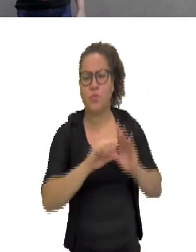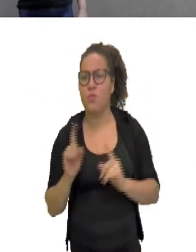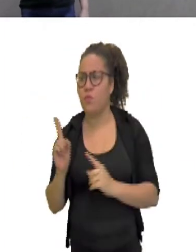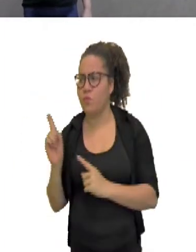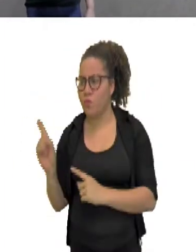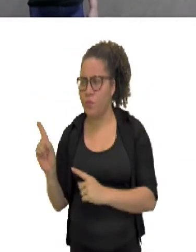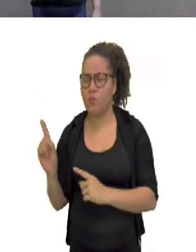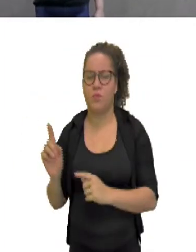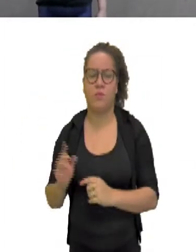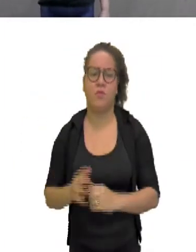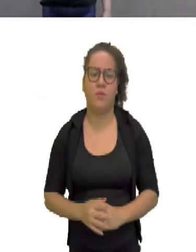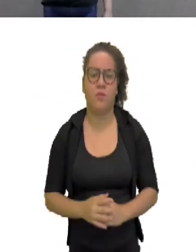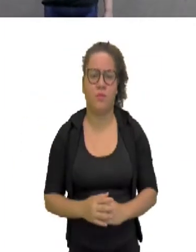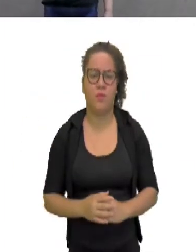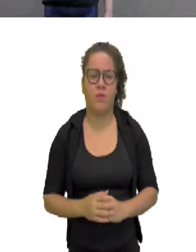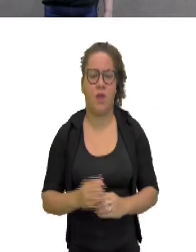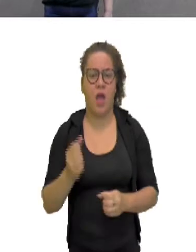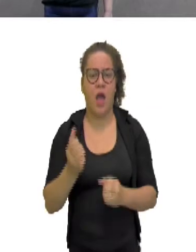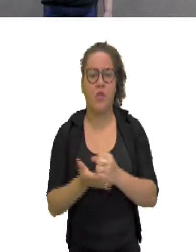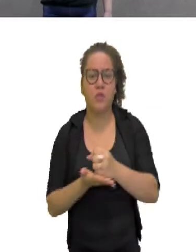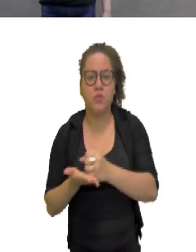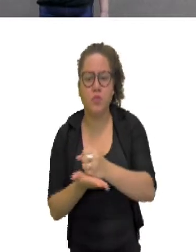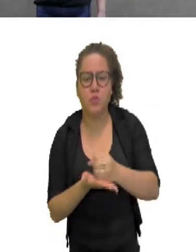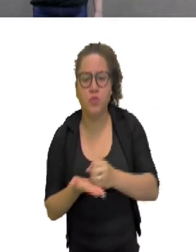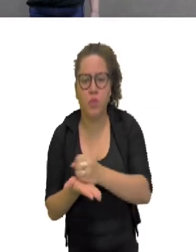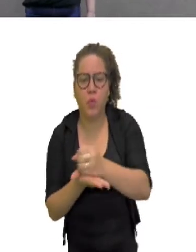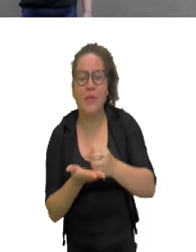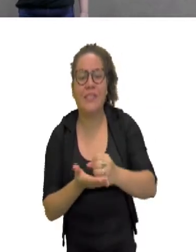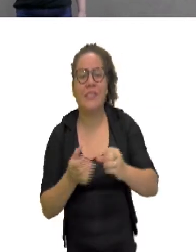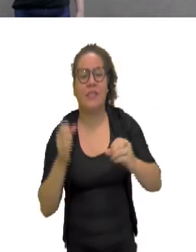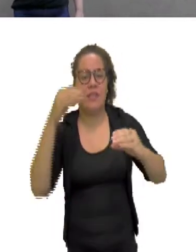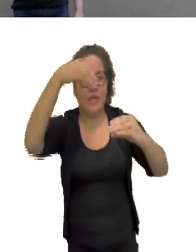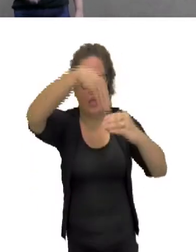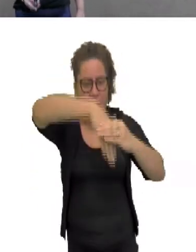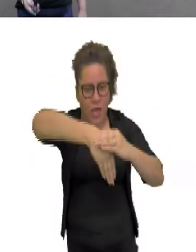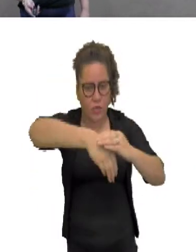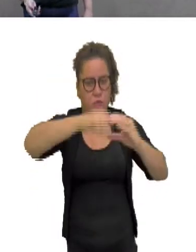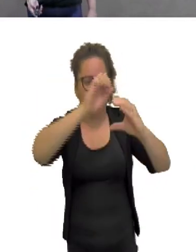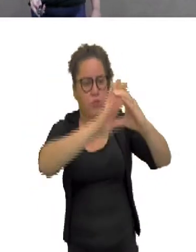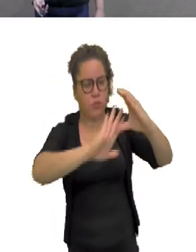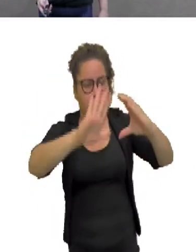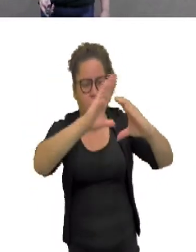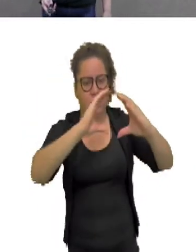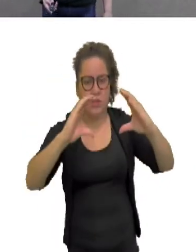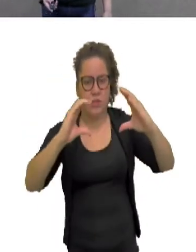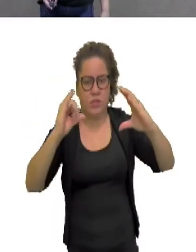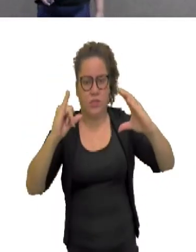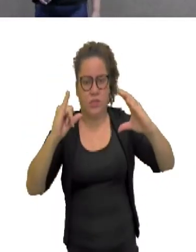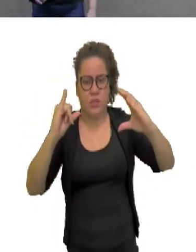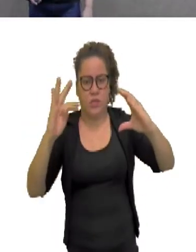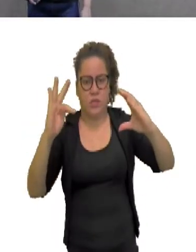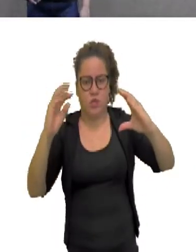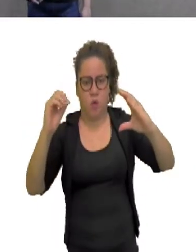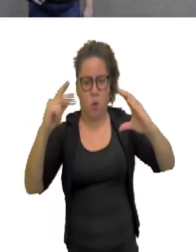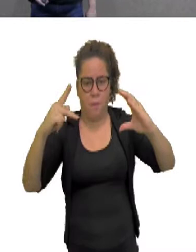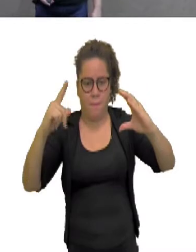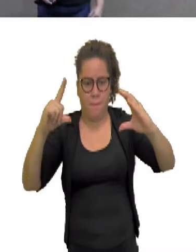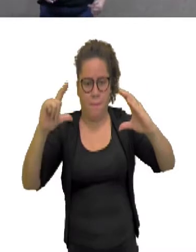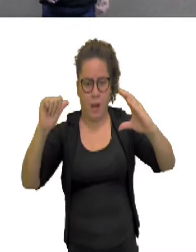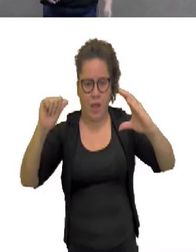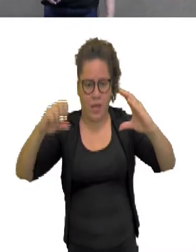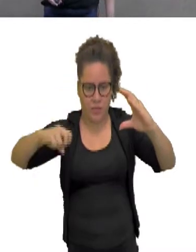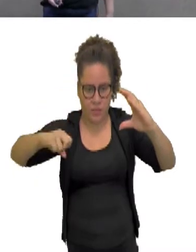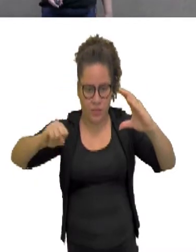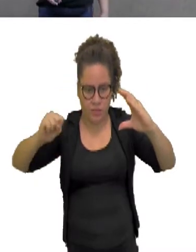animal, são estruturas que estão dentro do citoplasma, mas nós estamos estudando